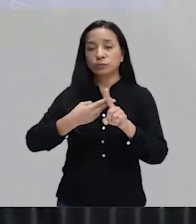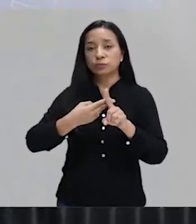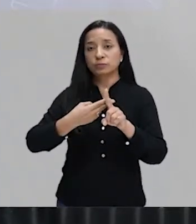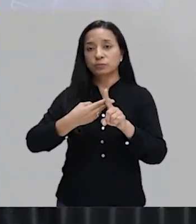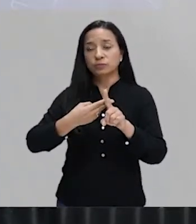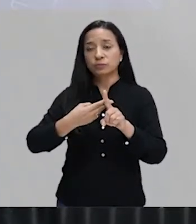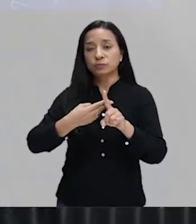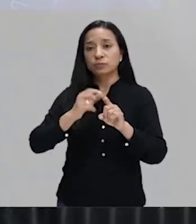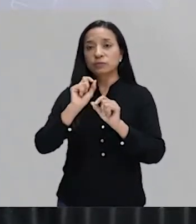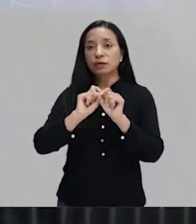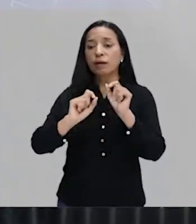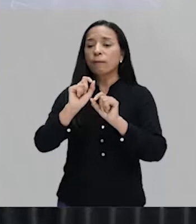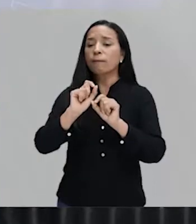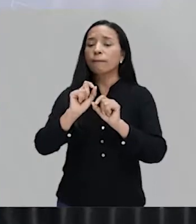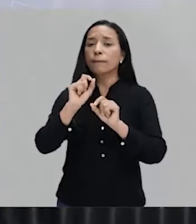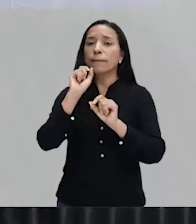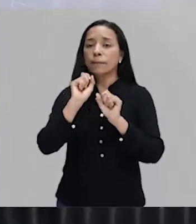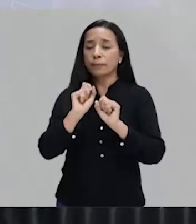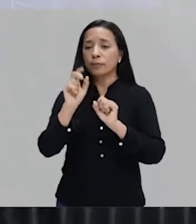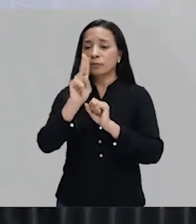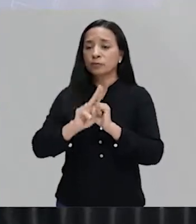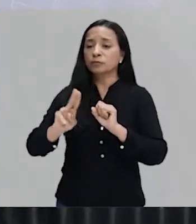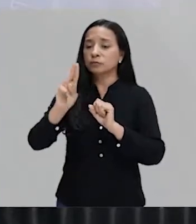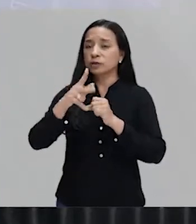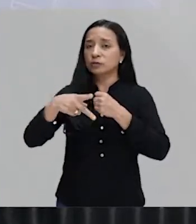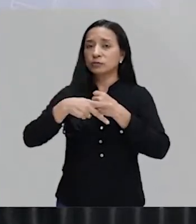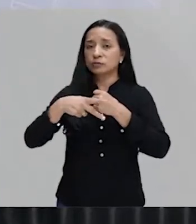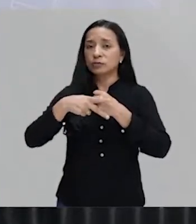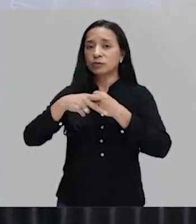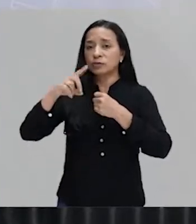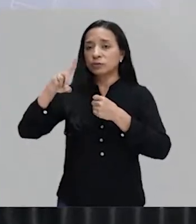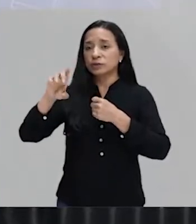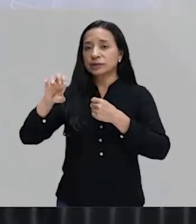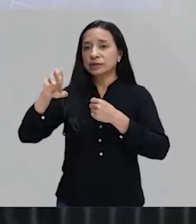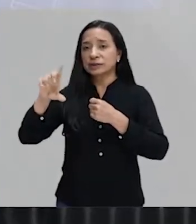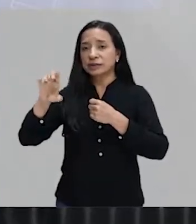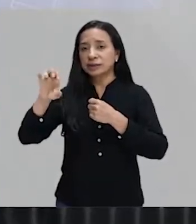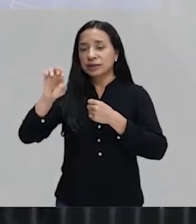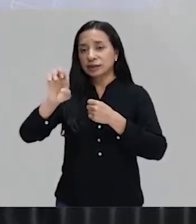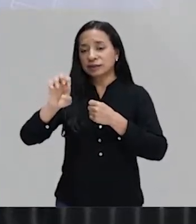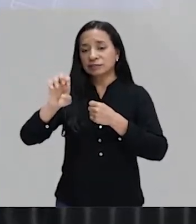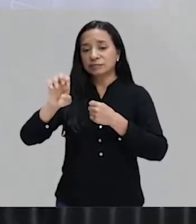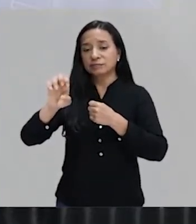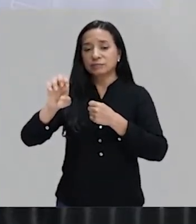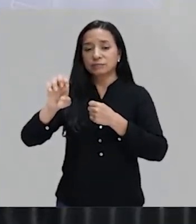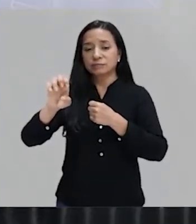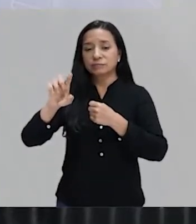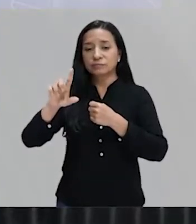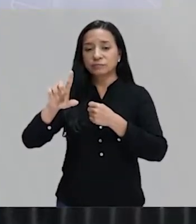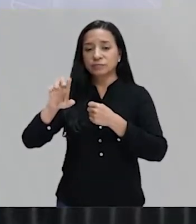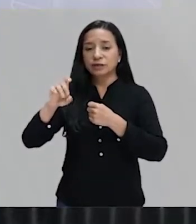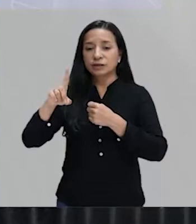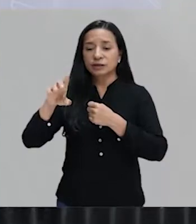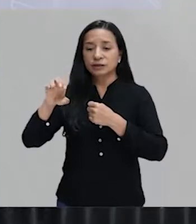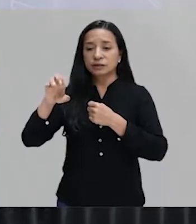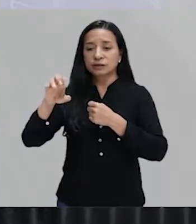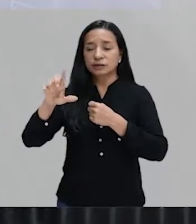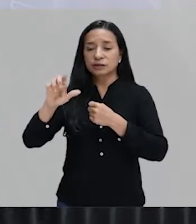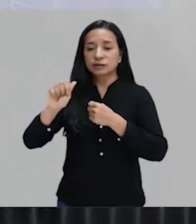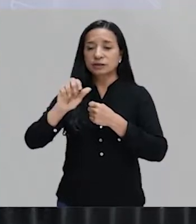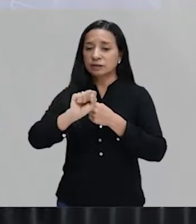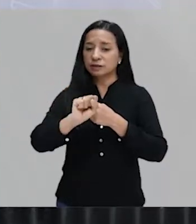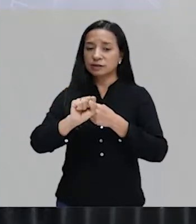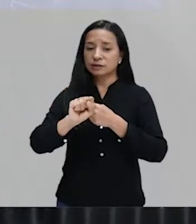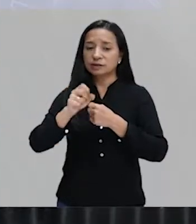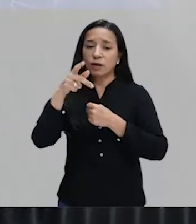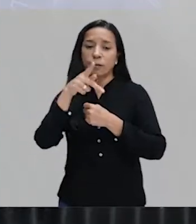dupla interpretação, a gente pode utilizar o quê? Os pronomes dele, deles, dela, delas. Ficaria como?